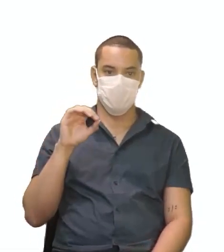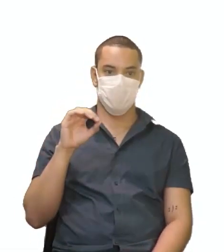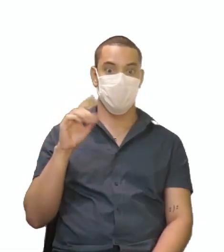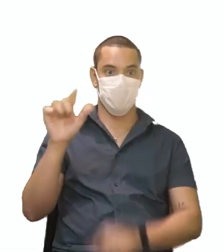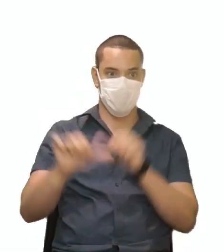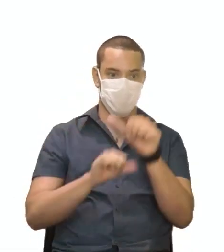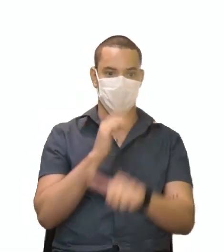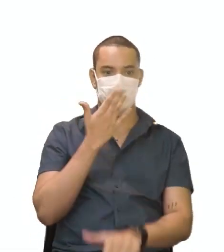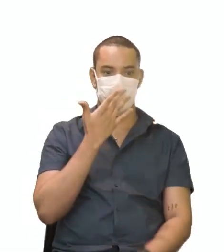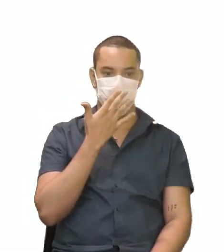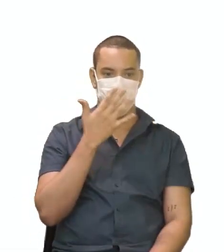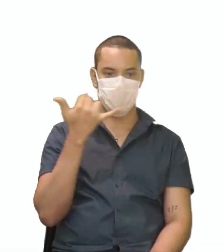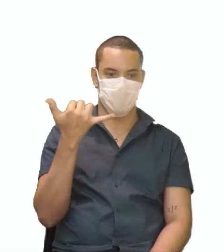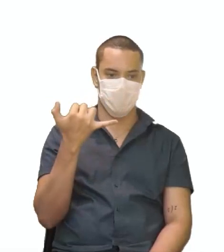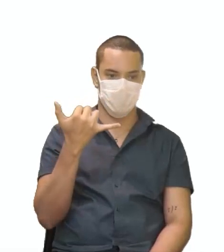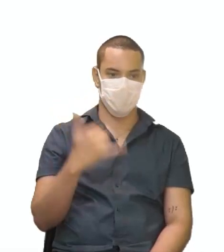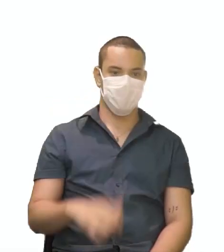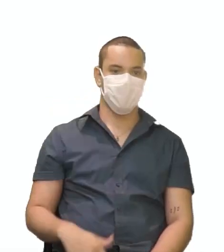mudar minha canetinha de novo.